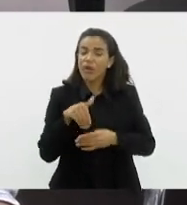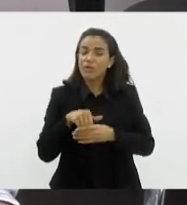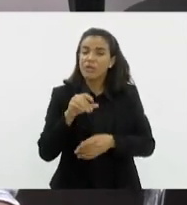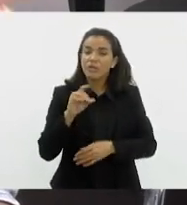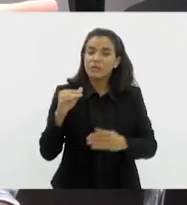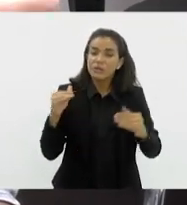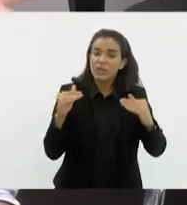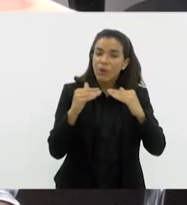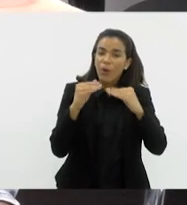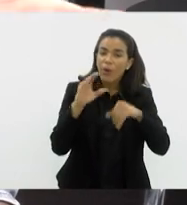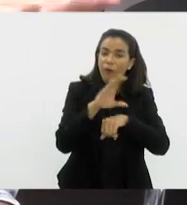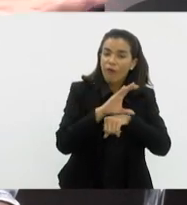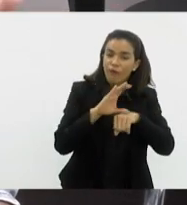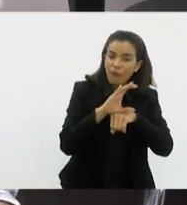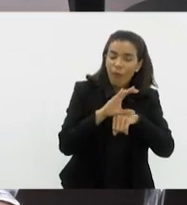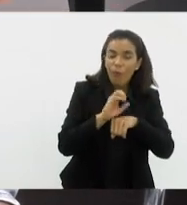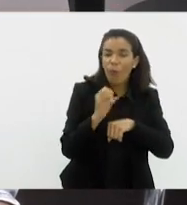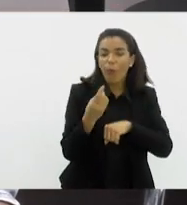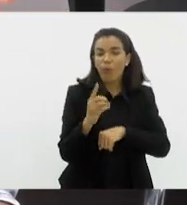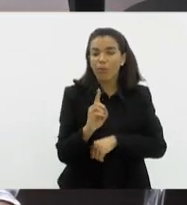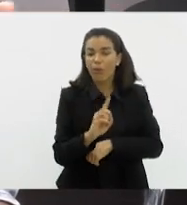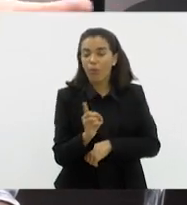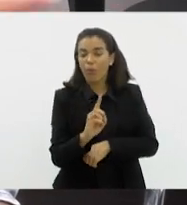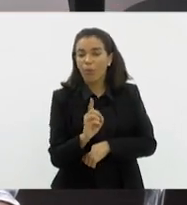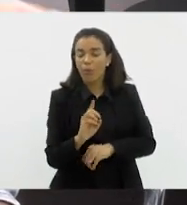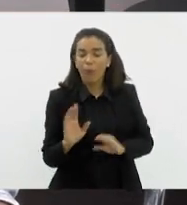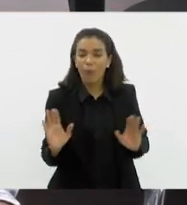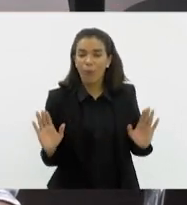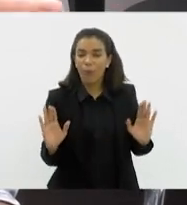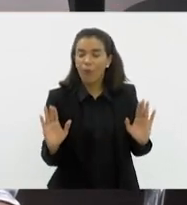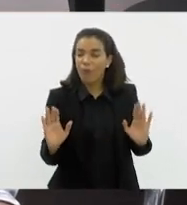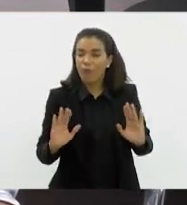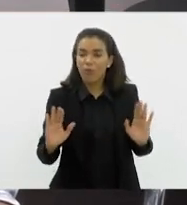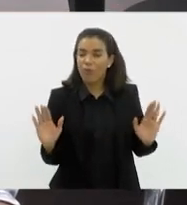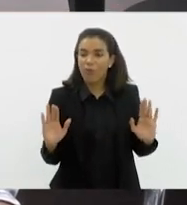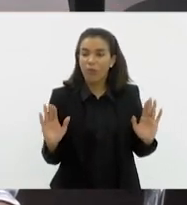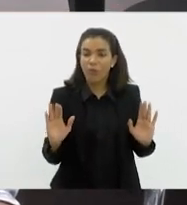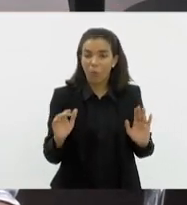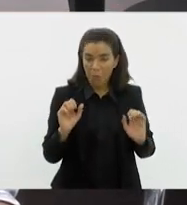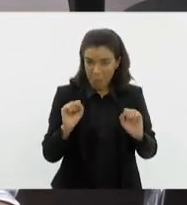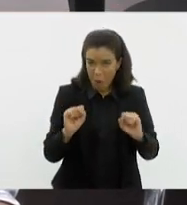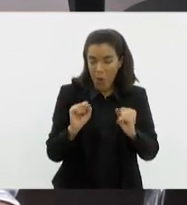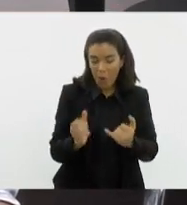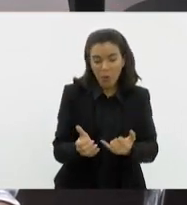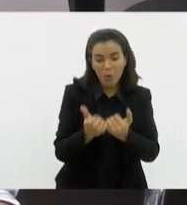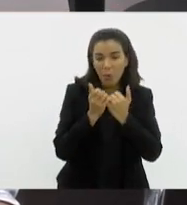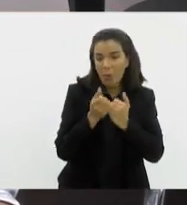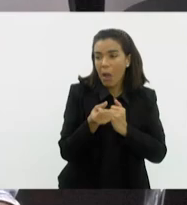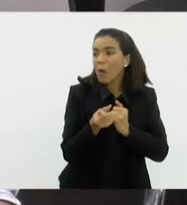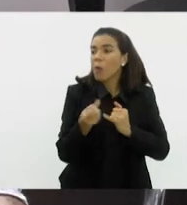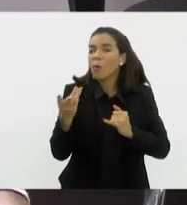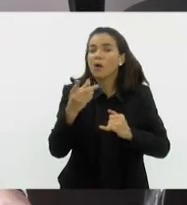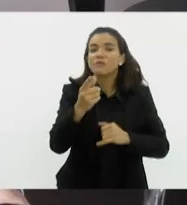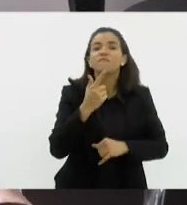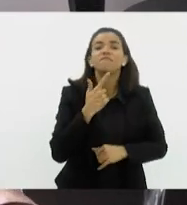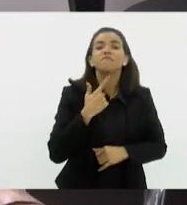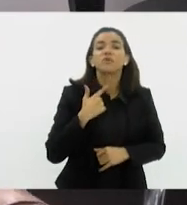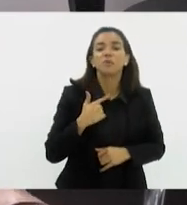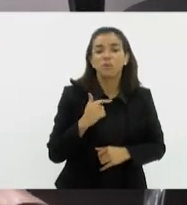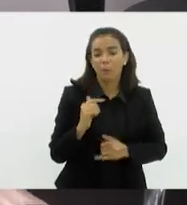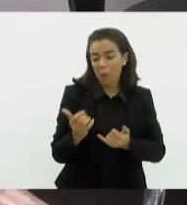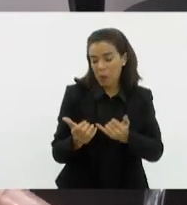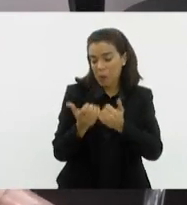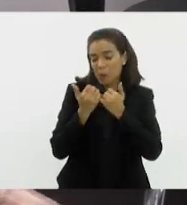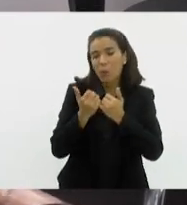constitucional. Verdade. Ou não. Aqui a questão é essa. O senhor pode tombar as estátuas que o senhor quiser. O senhor pode estar